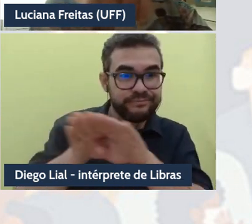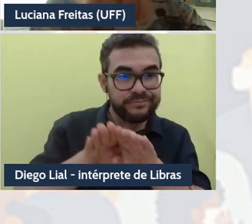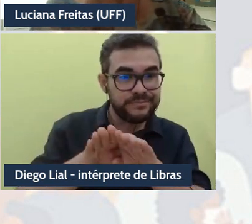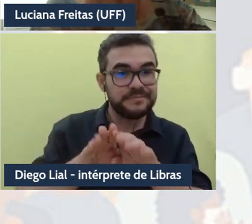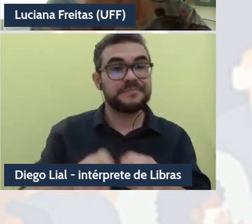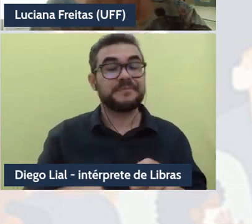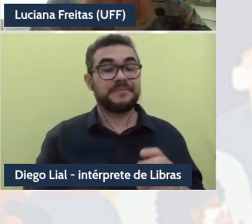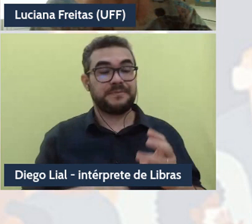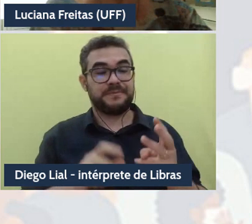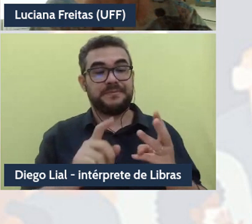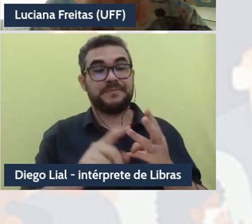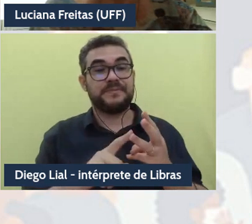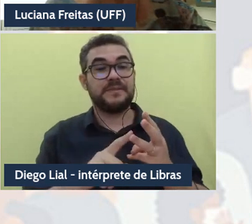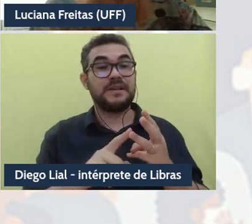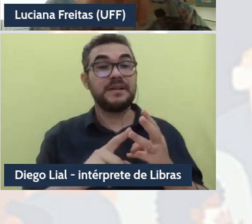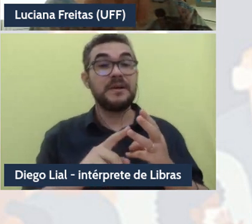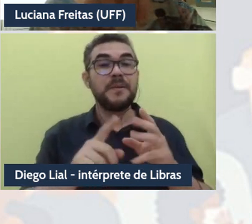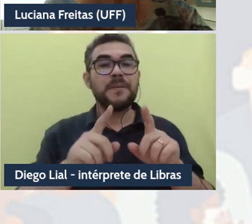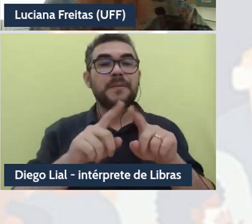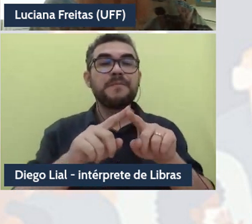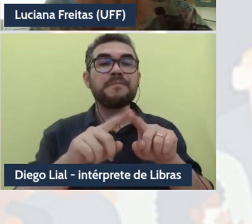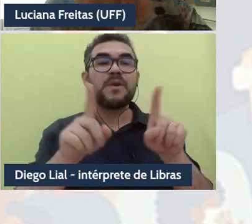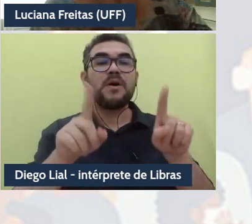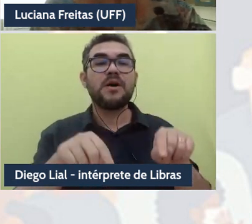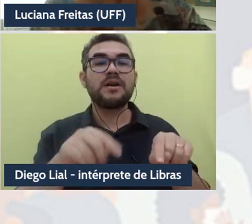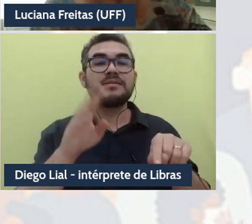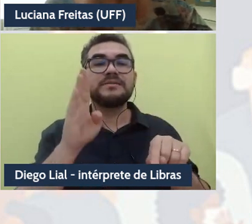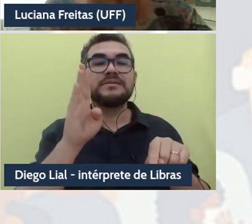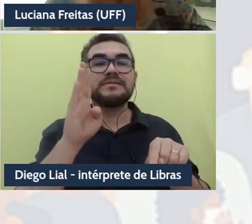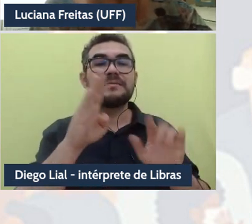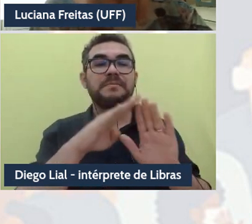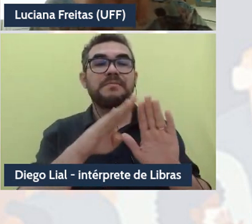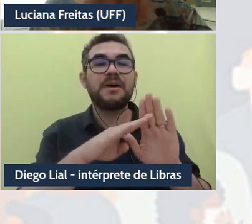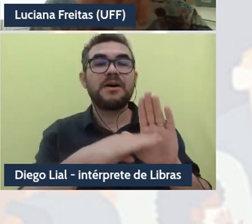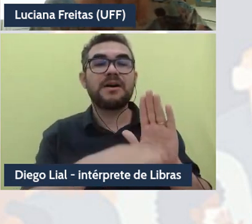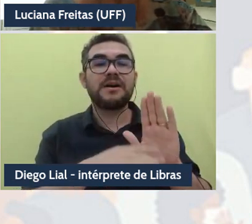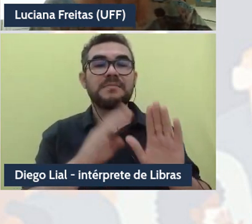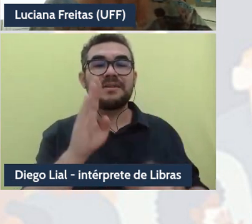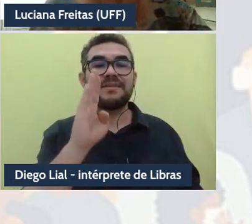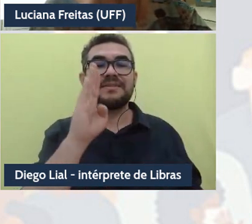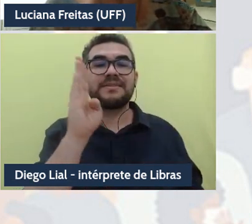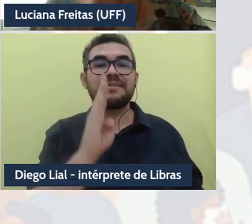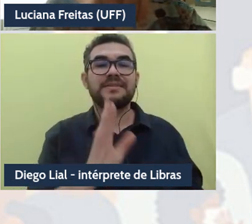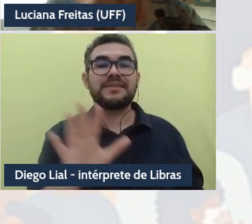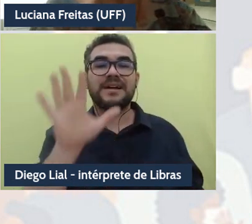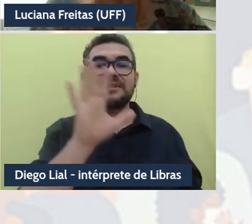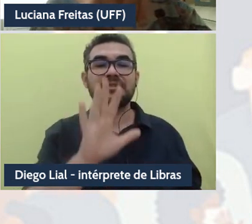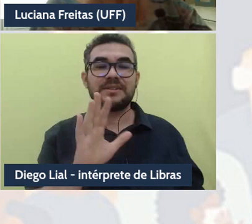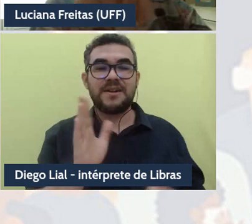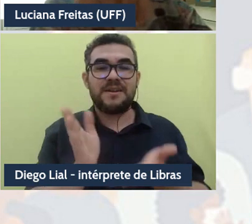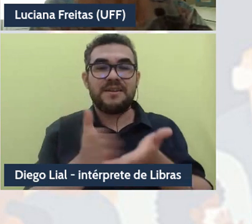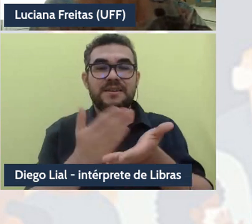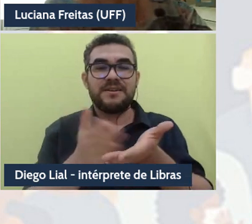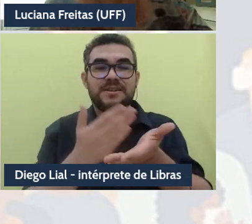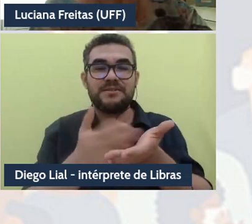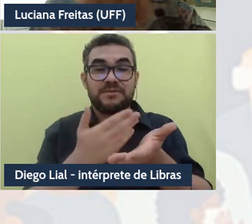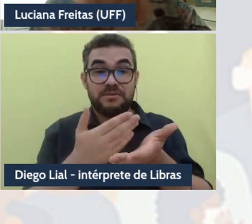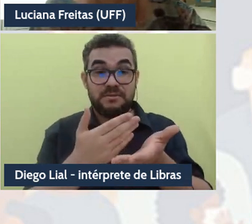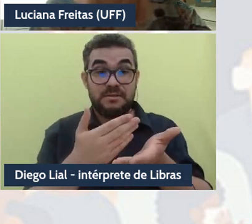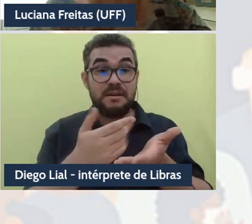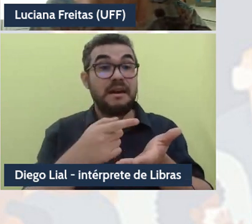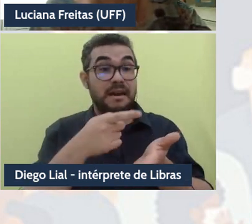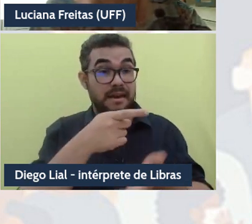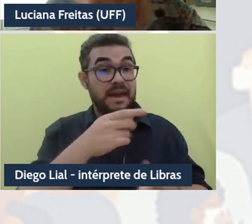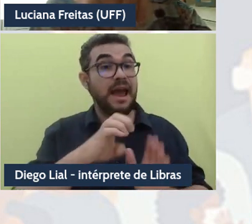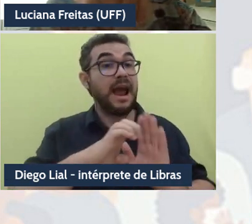com o Programa Nacional do Livro Didático, que tem mudado os seus editais para seguir a BNCC. Eu já vou falar